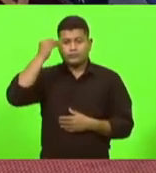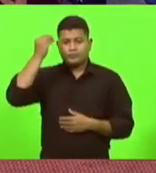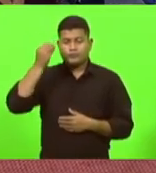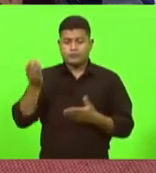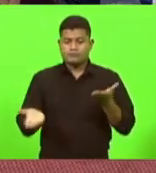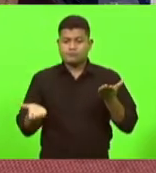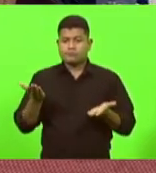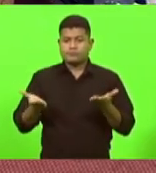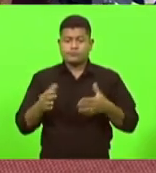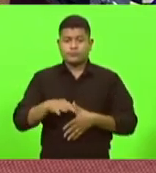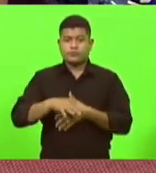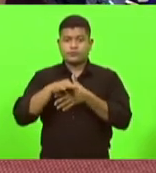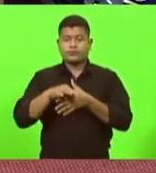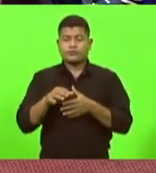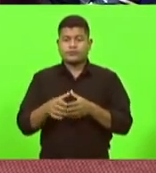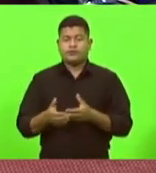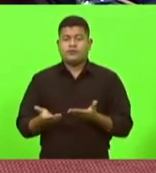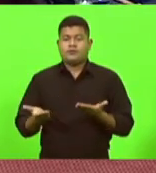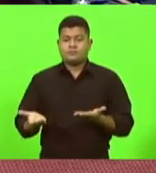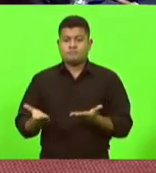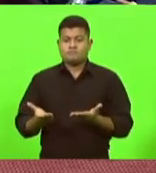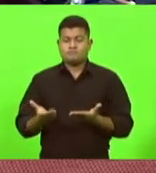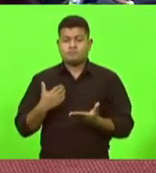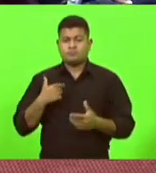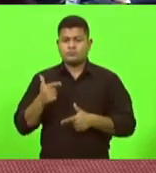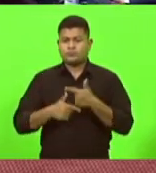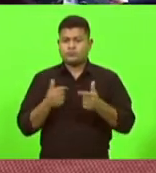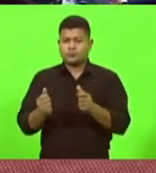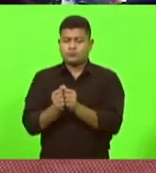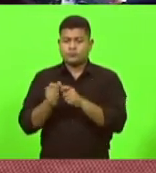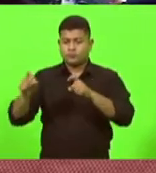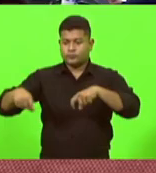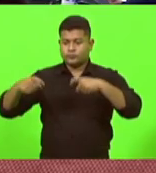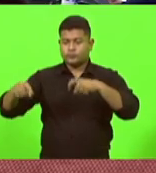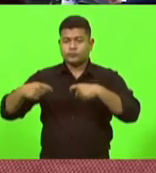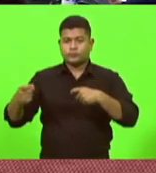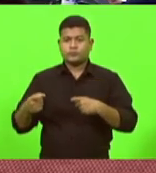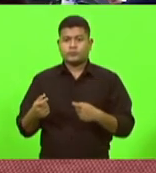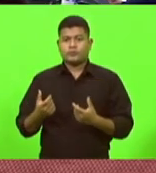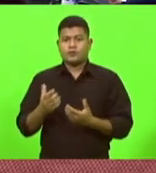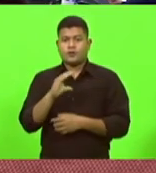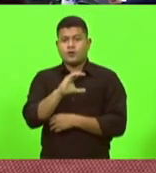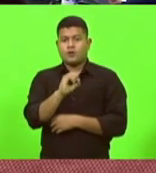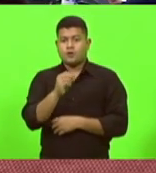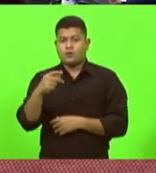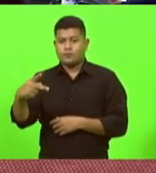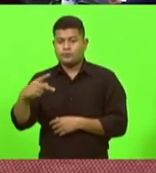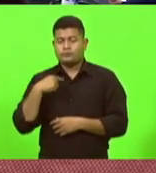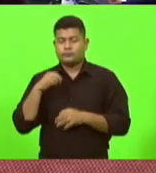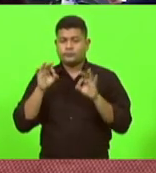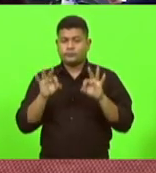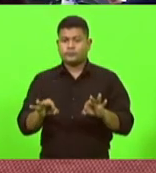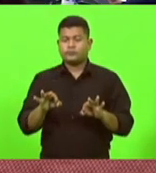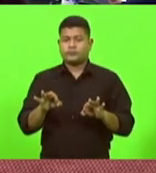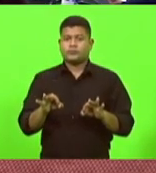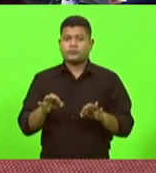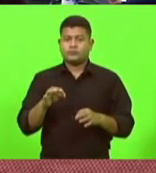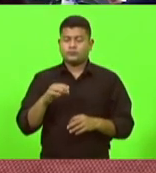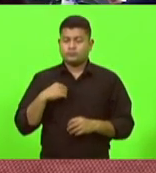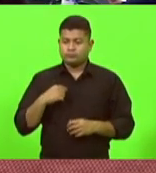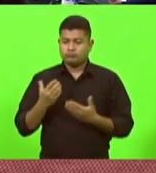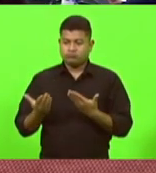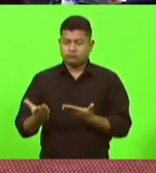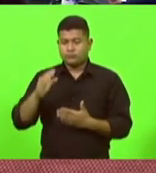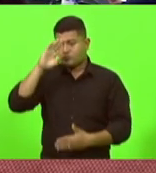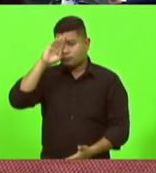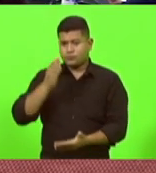que tenho trabalhado junto aí nas causas da agricultura e do cooperativismo. Tenho certeza que fará e confiança, que fará um